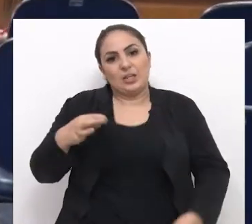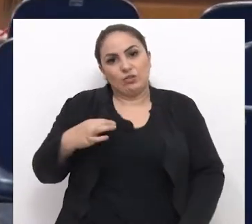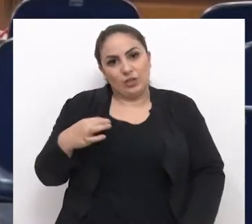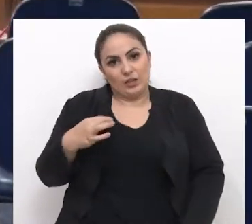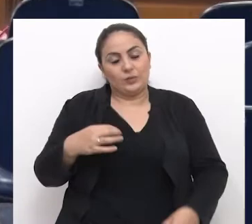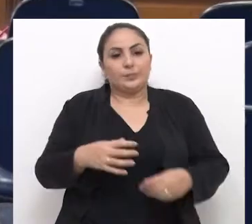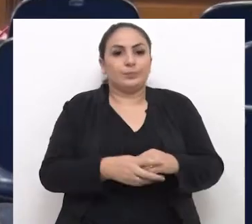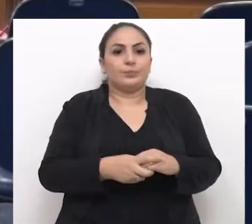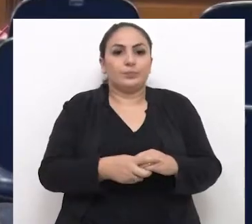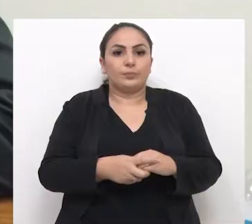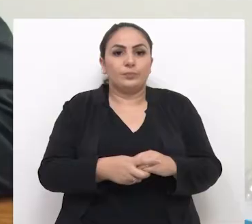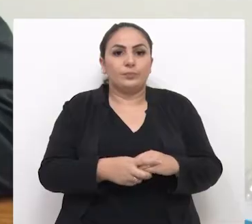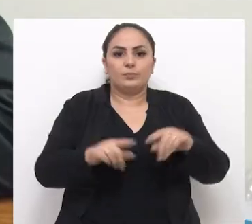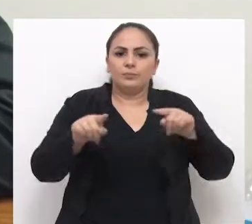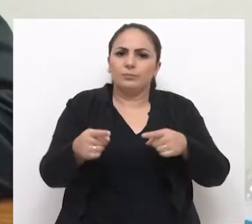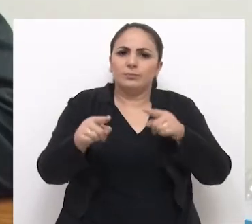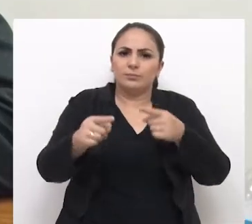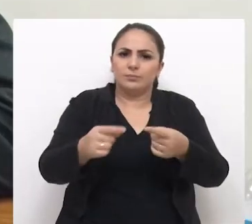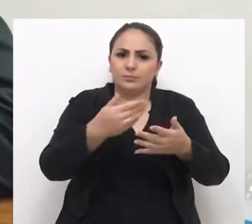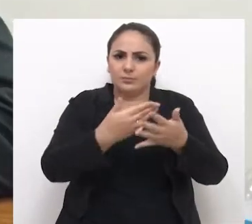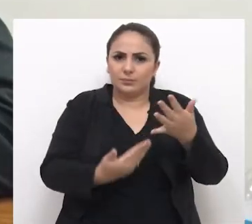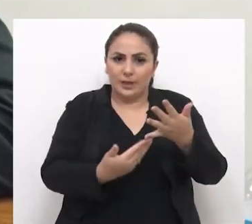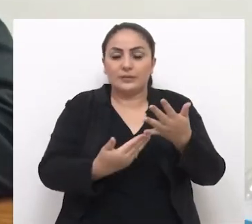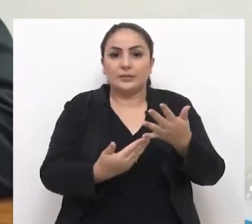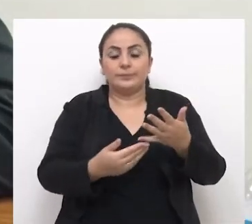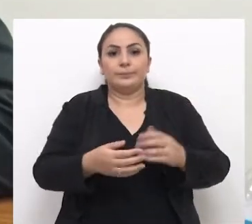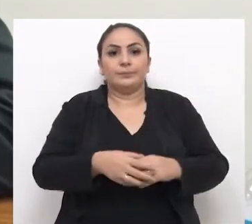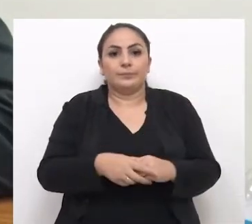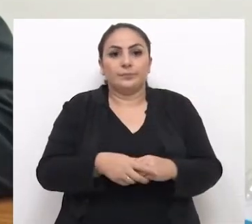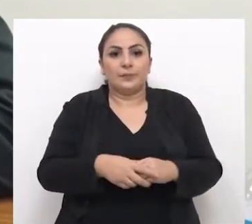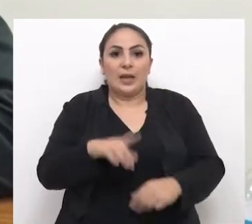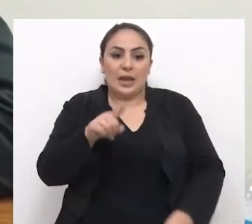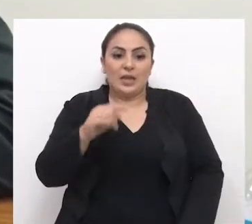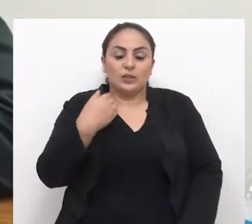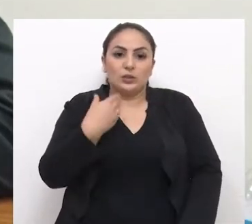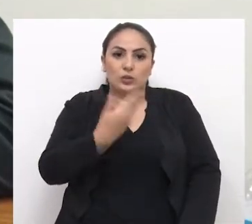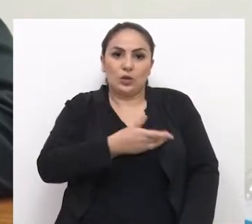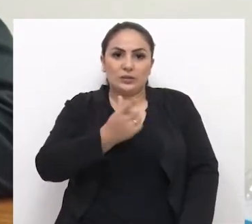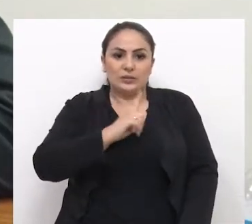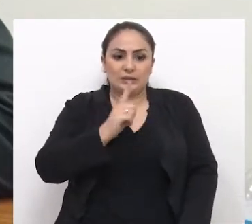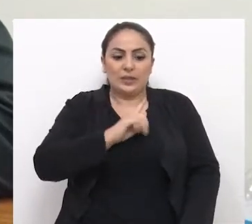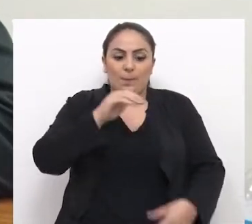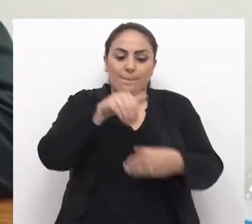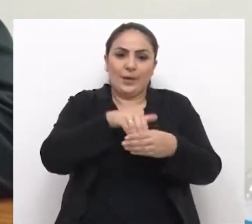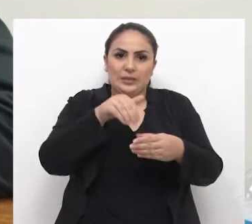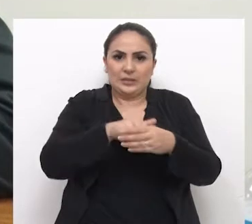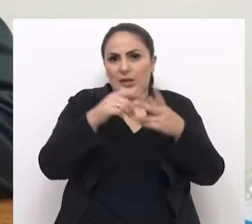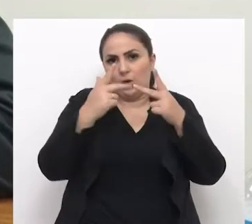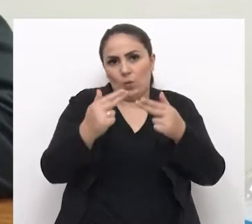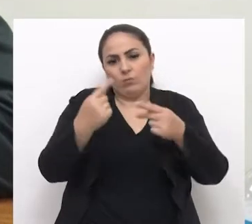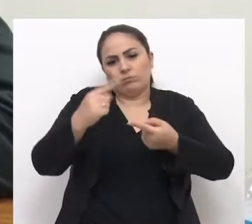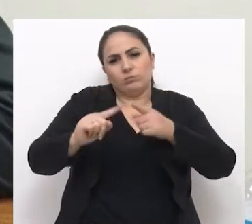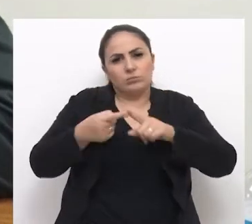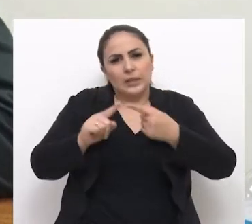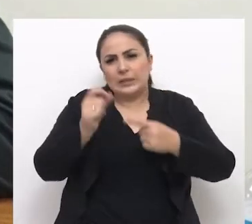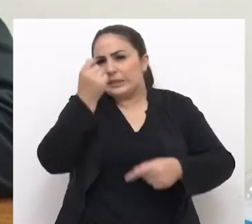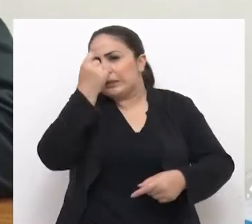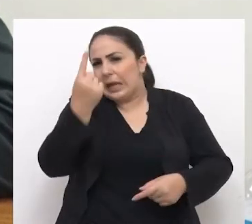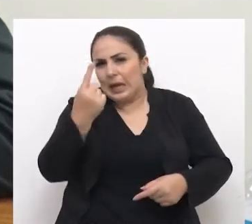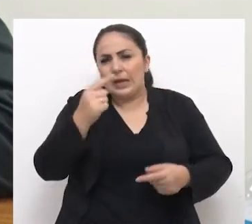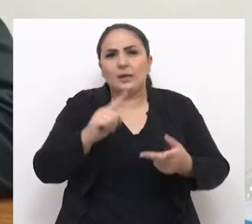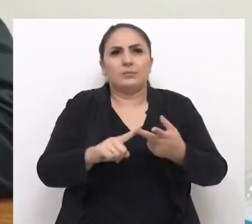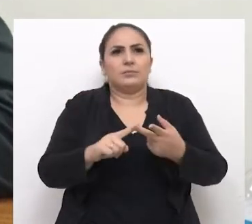cada candidato. Um dos desafios dessa eleição é nós termos uma eleição que se debatam